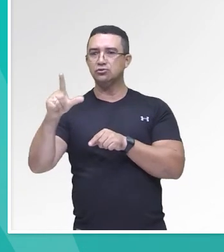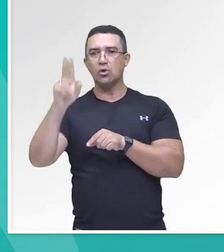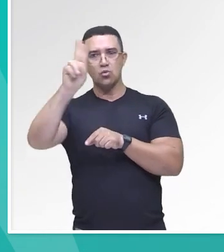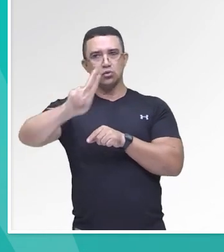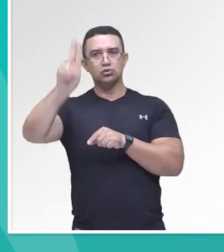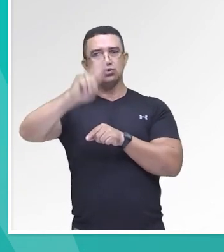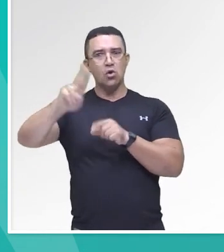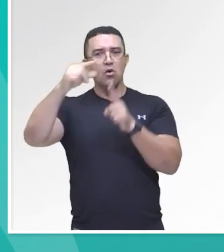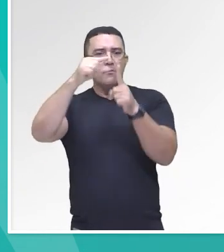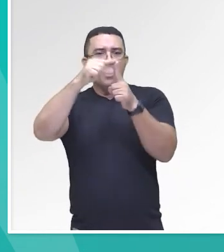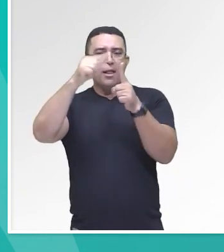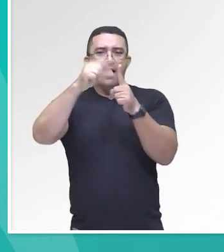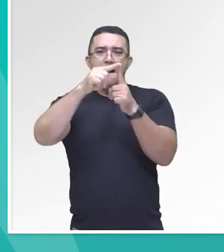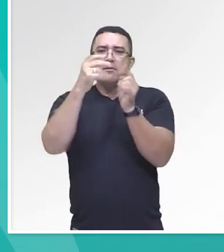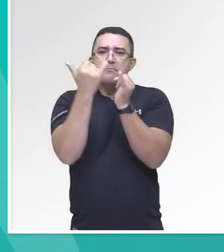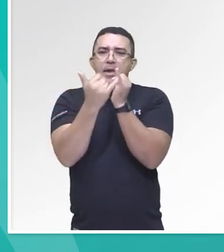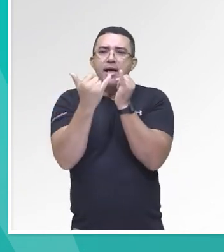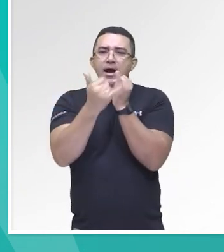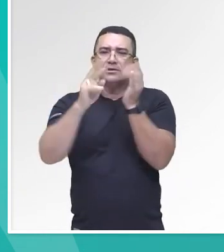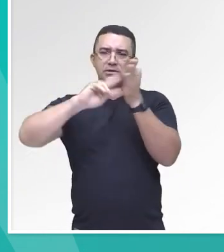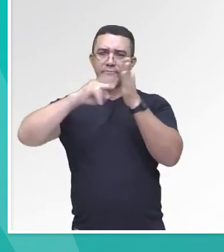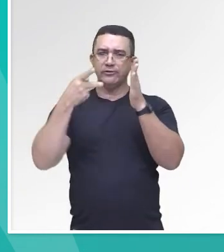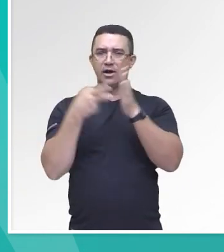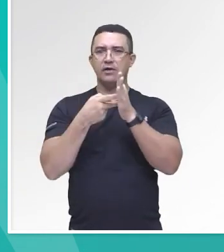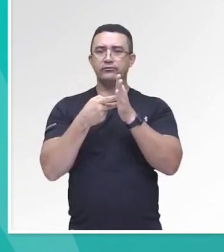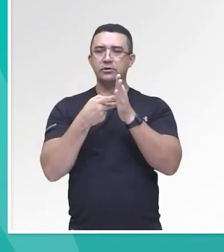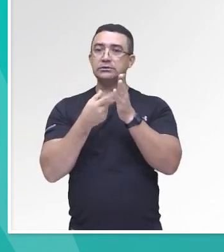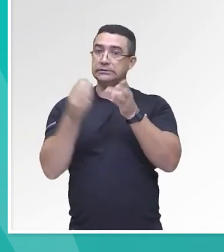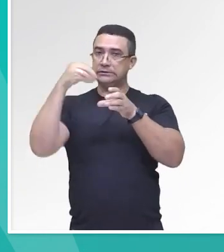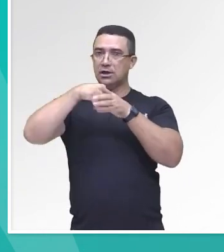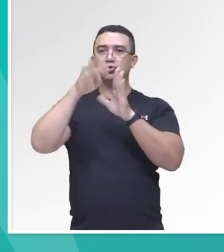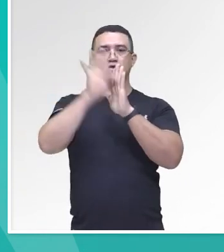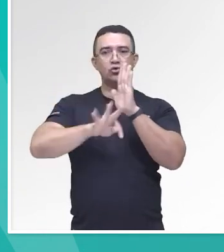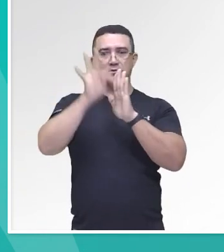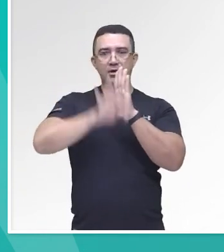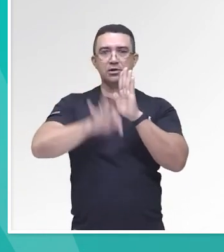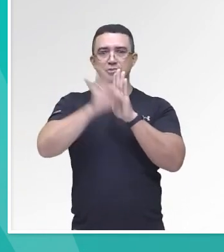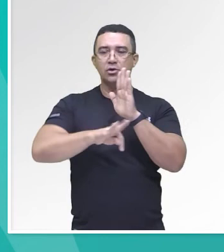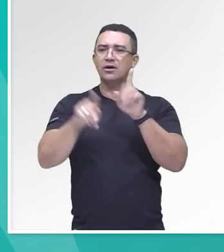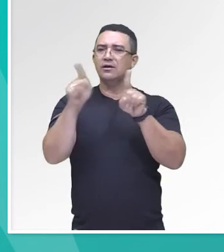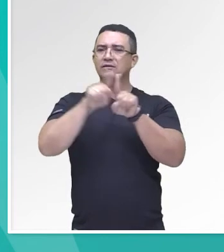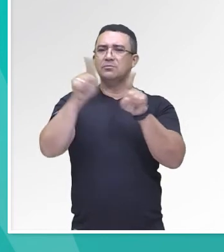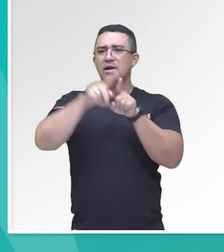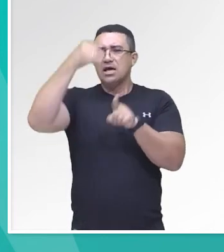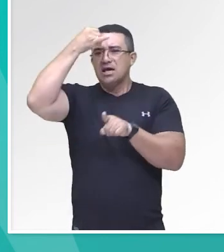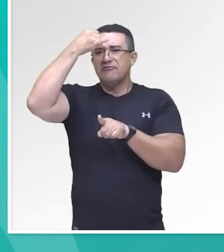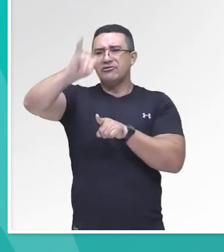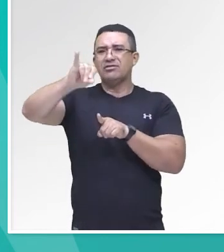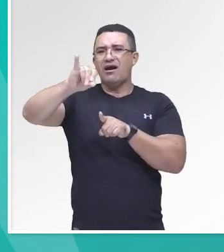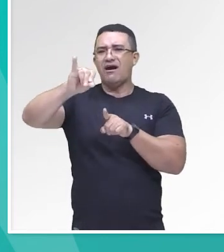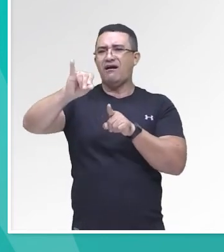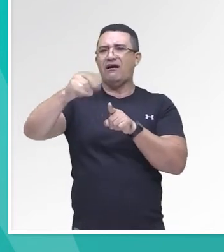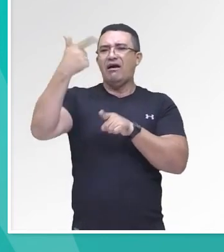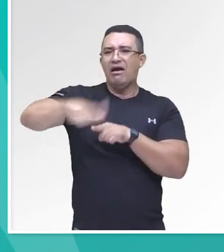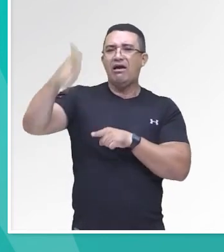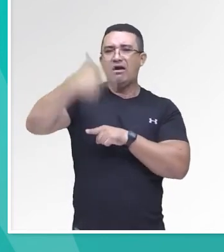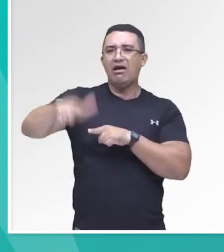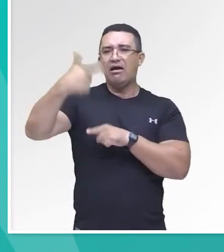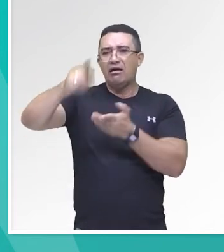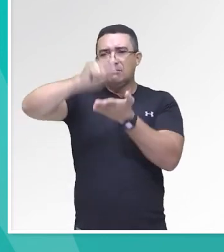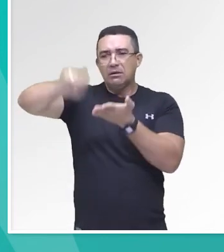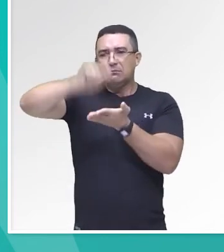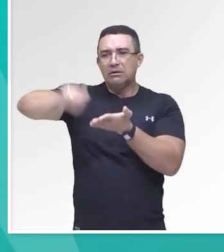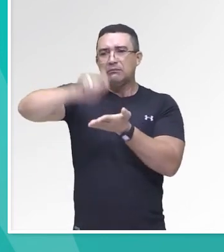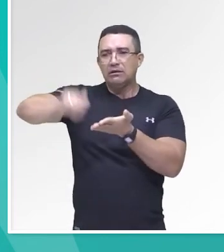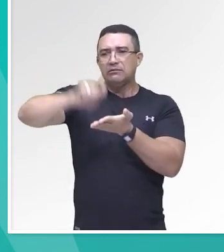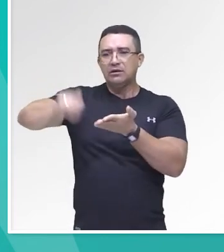sinônimas para não se perder, né, do tema e, ao mesmo tempo, não ficar repetindo o